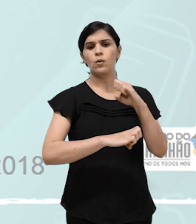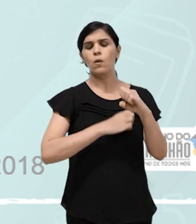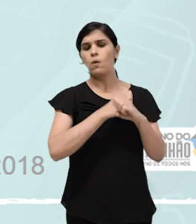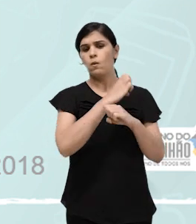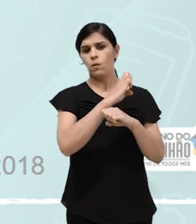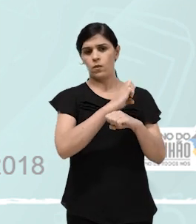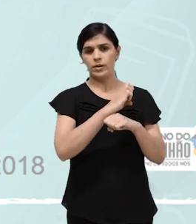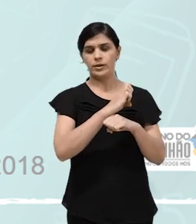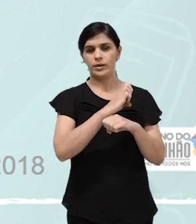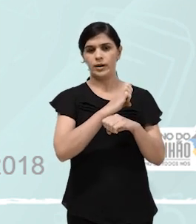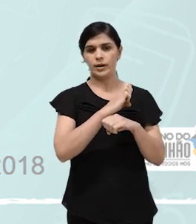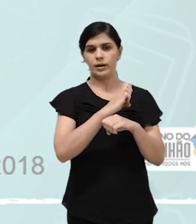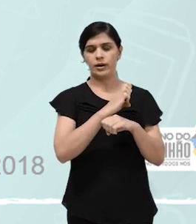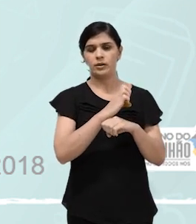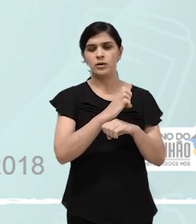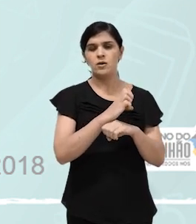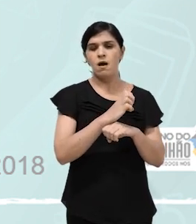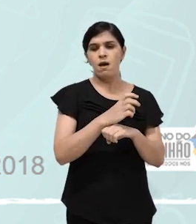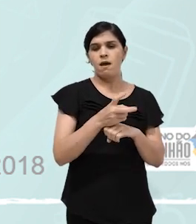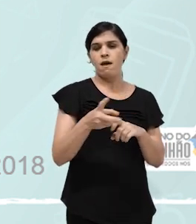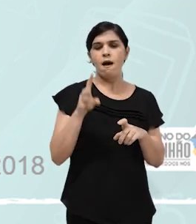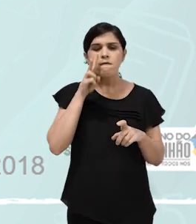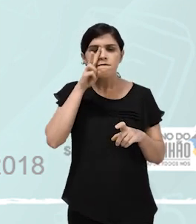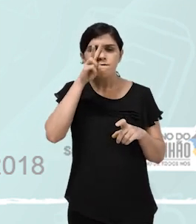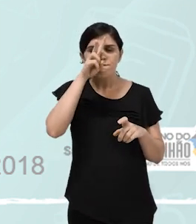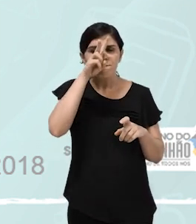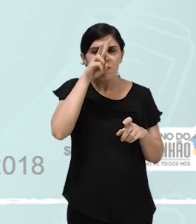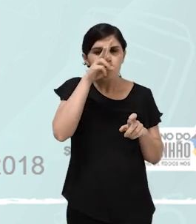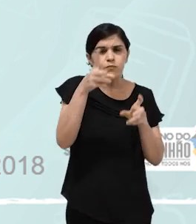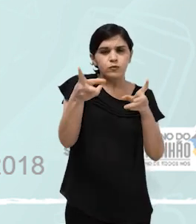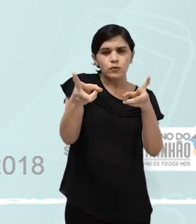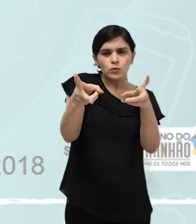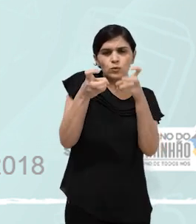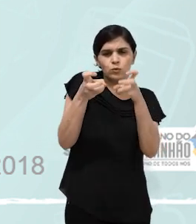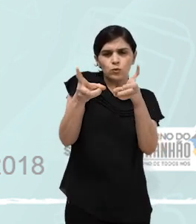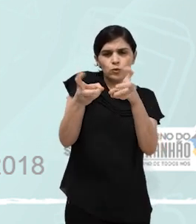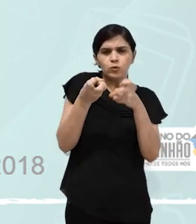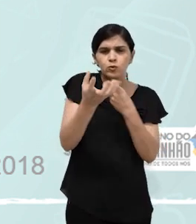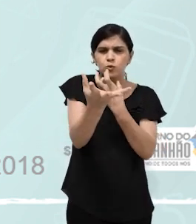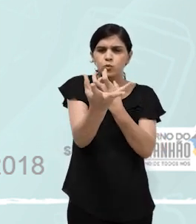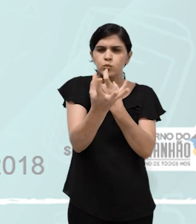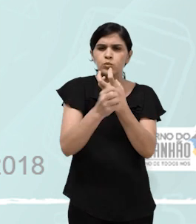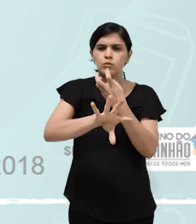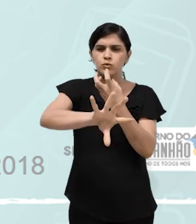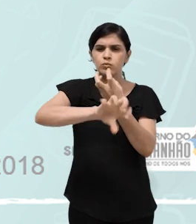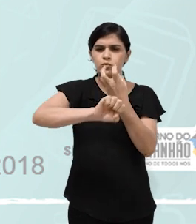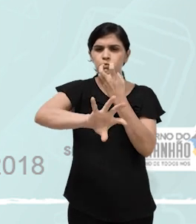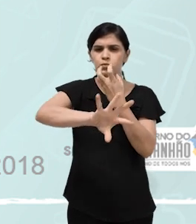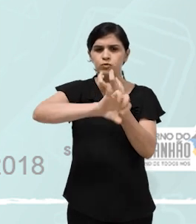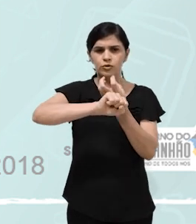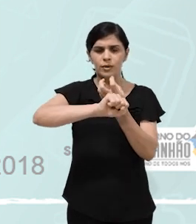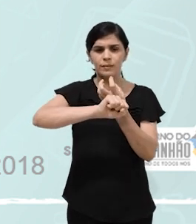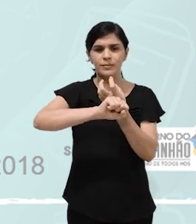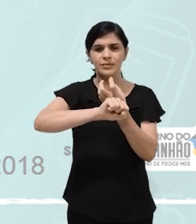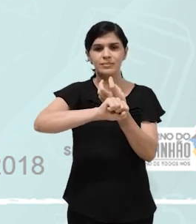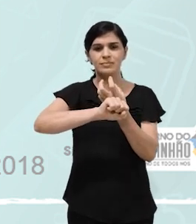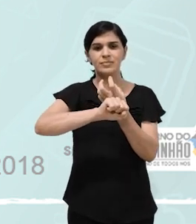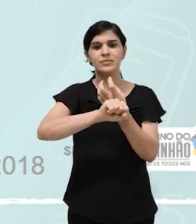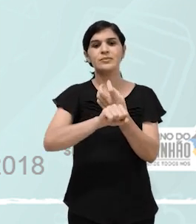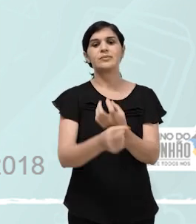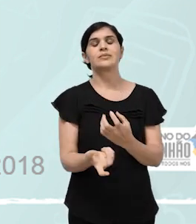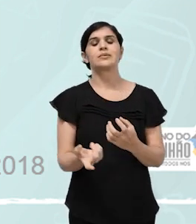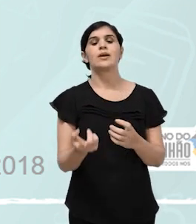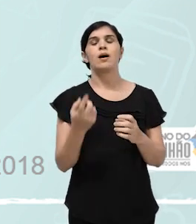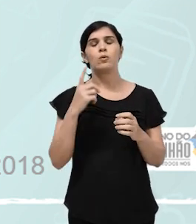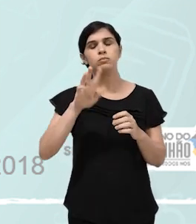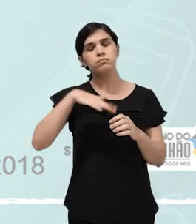Eletronegatividade é a força de atração sobre os elétrons de uma ligação. Mais na frente, nós vamos trabalhar